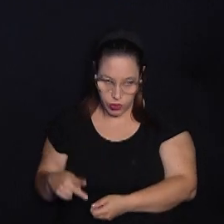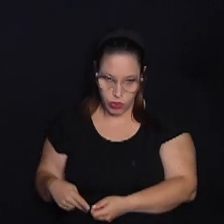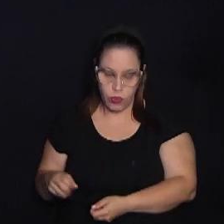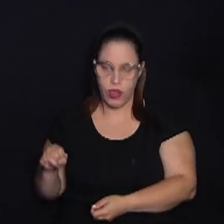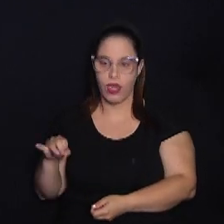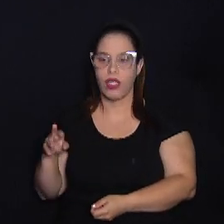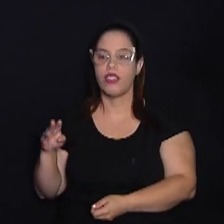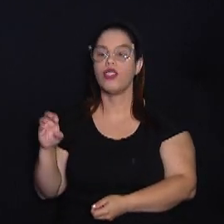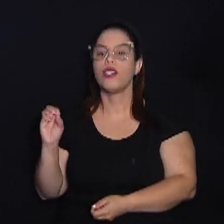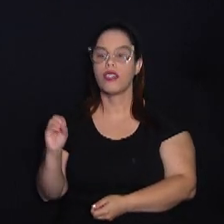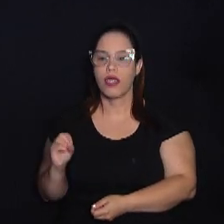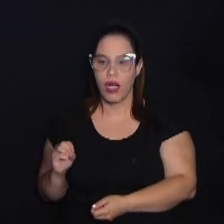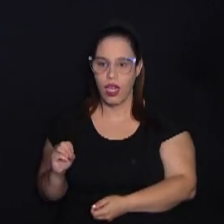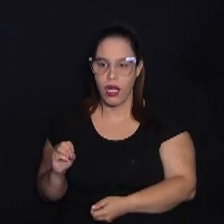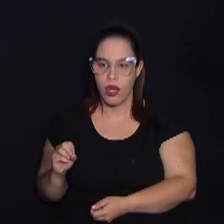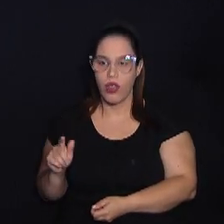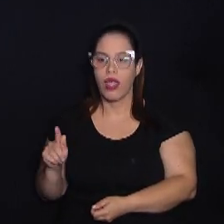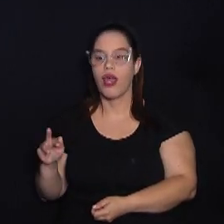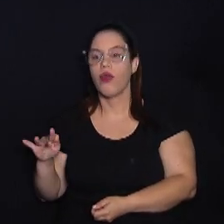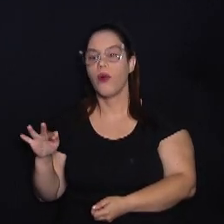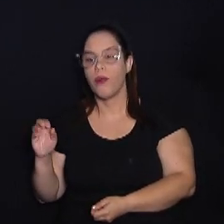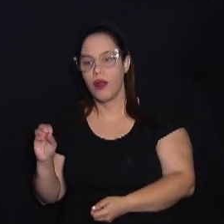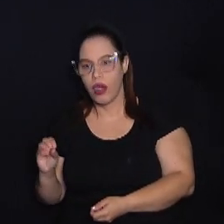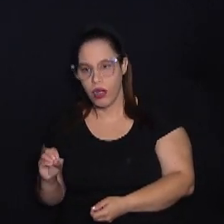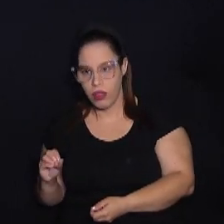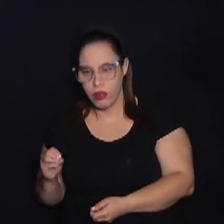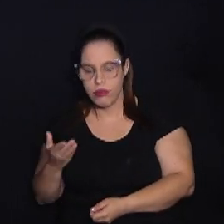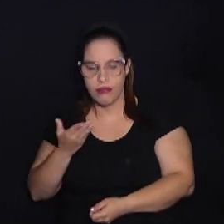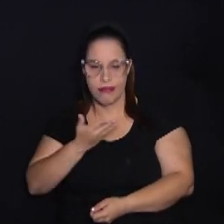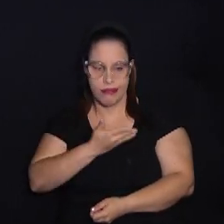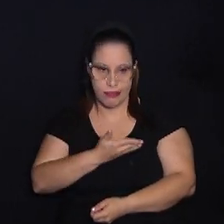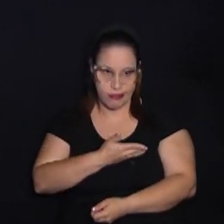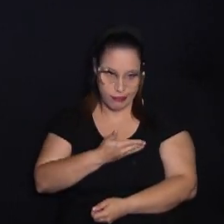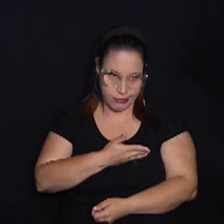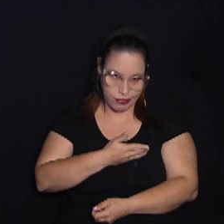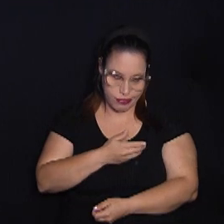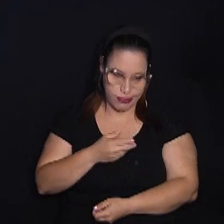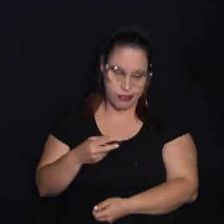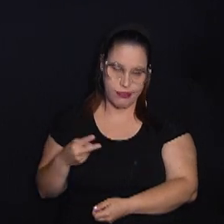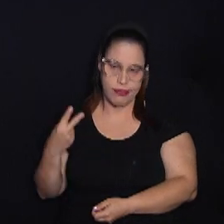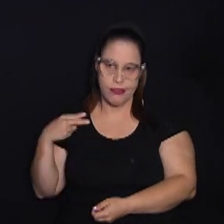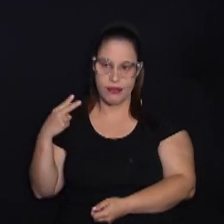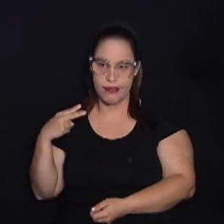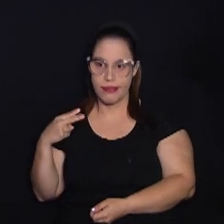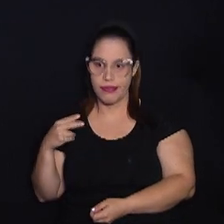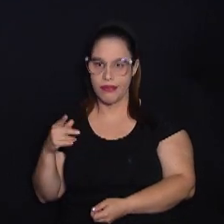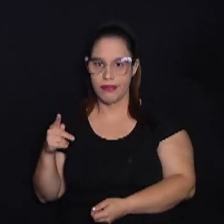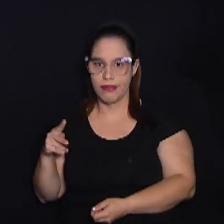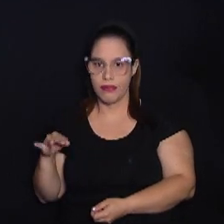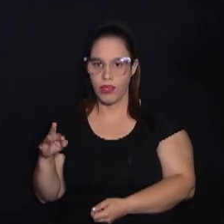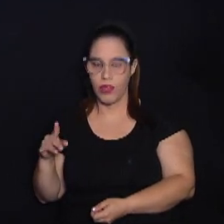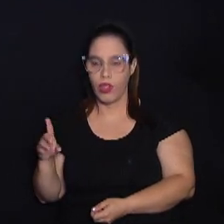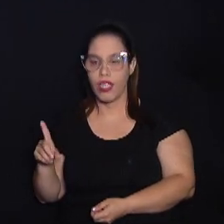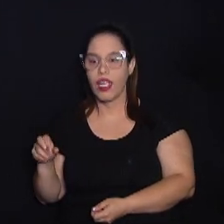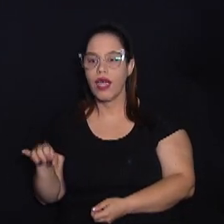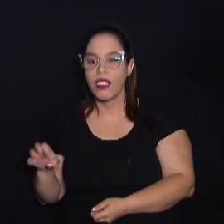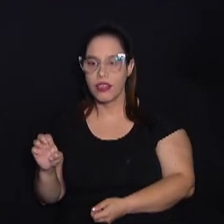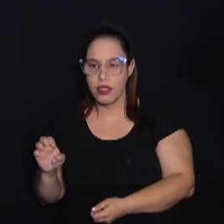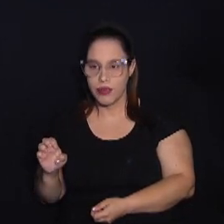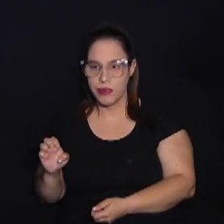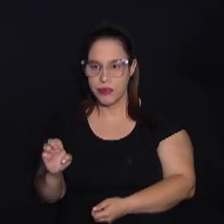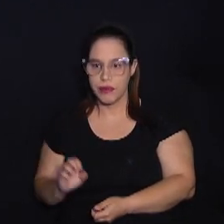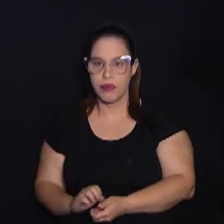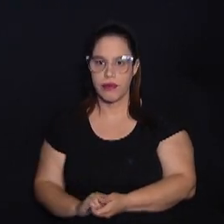de Campinas, Dagoberto Silvério, meu amigo também, vice-presidente de desenvolvimento, Donizete.